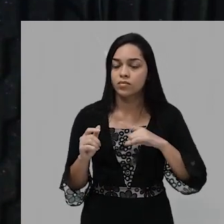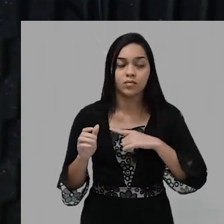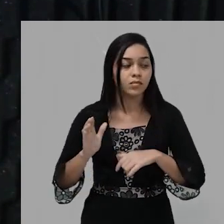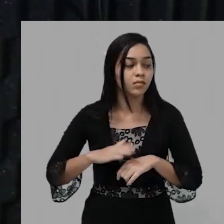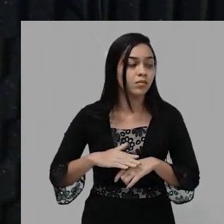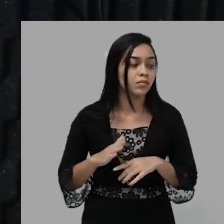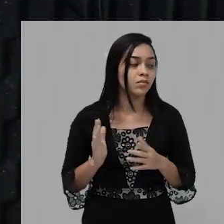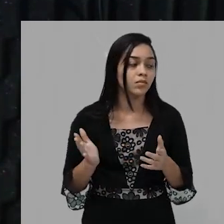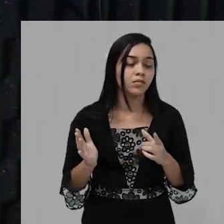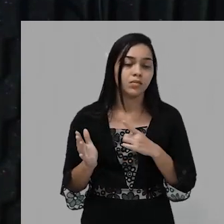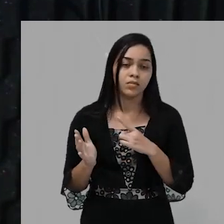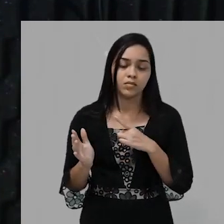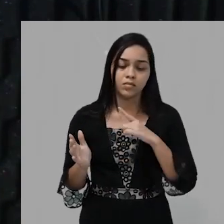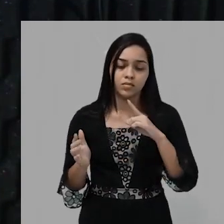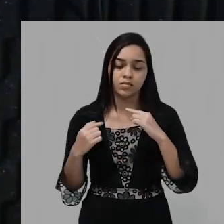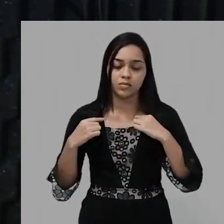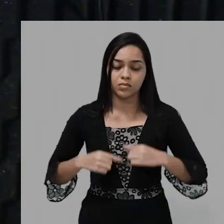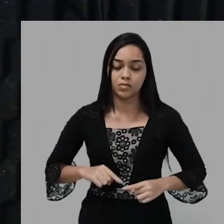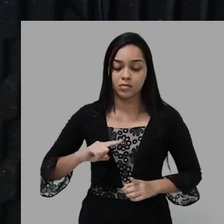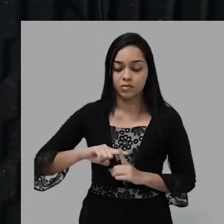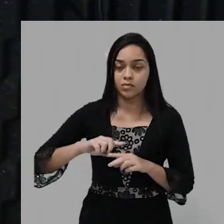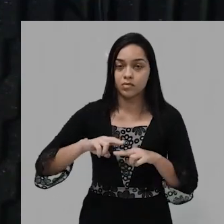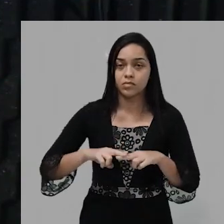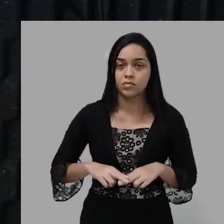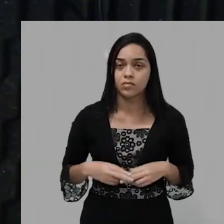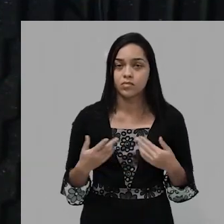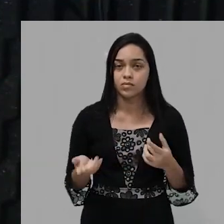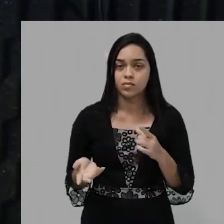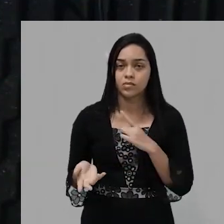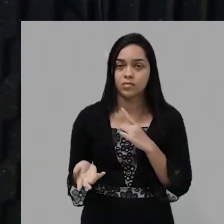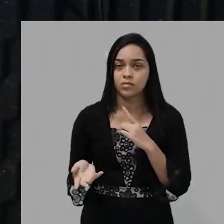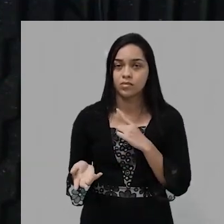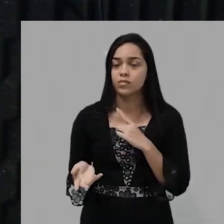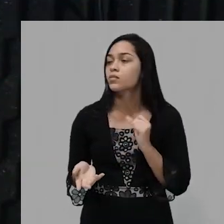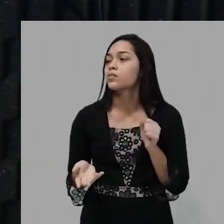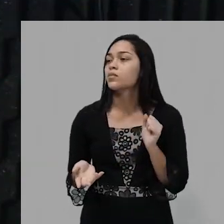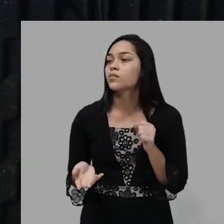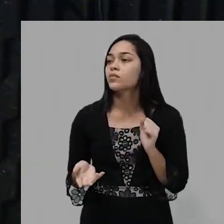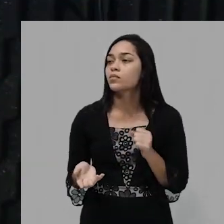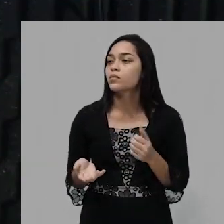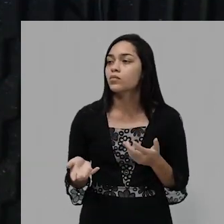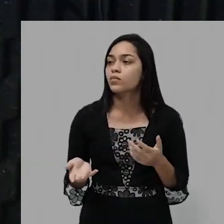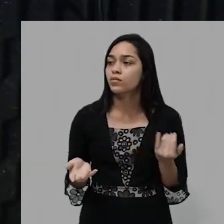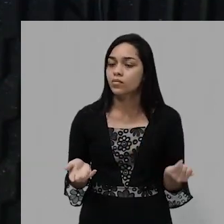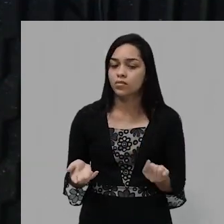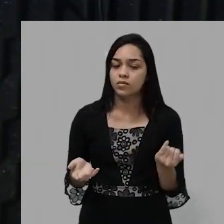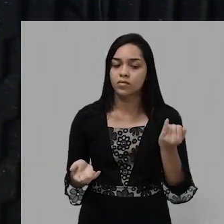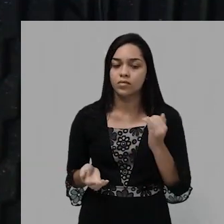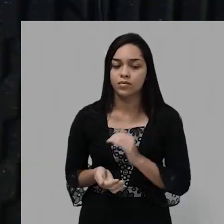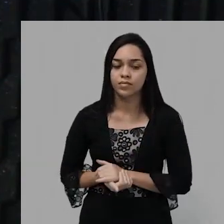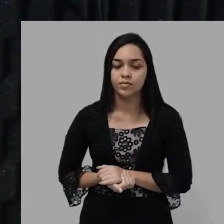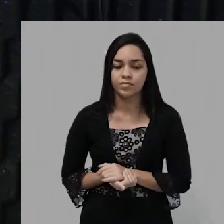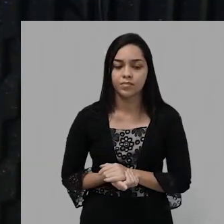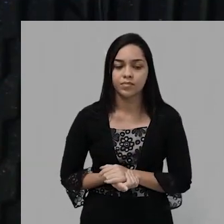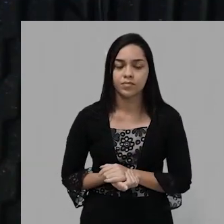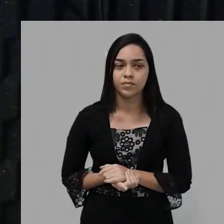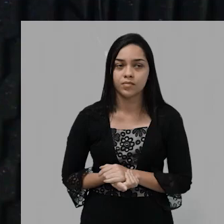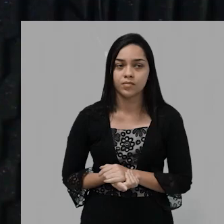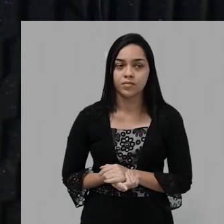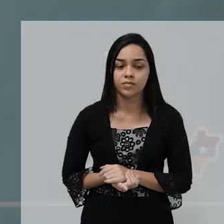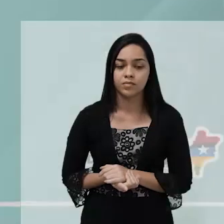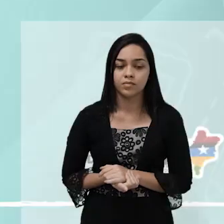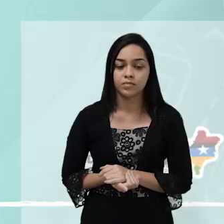destaque, a partir de Luís de Camões. Por isso, ele é considerado tão importante.